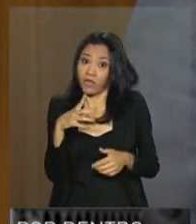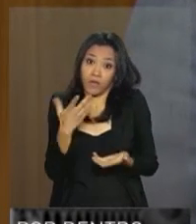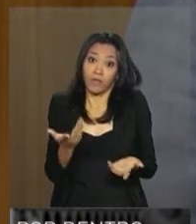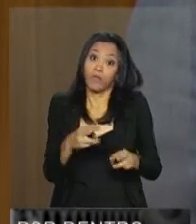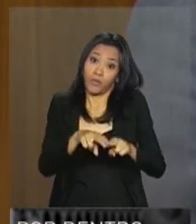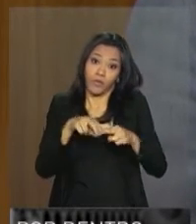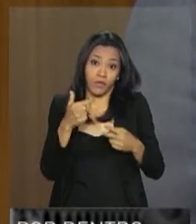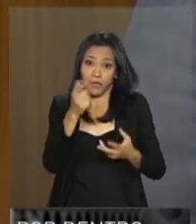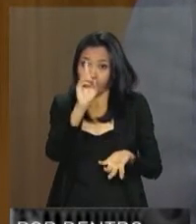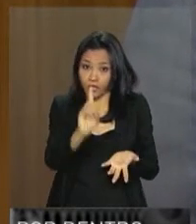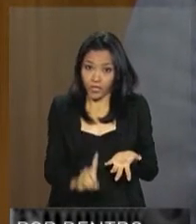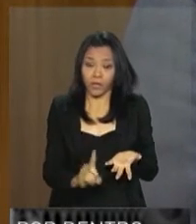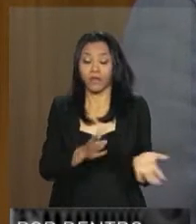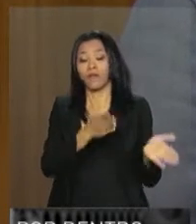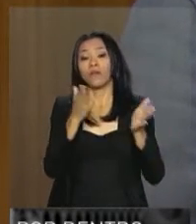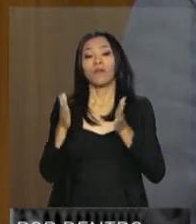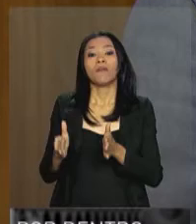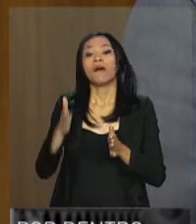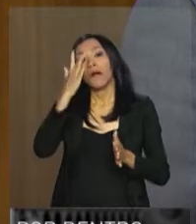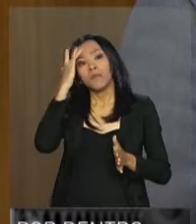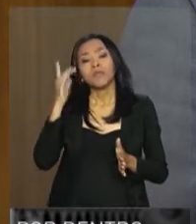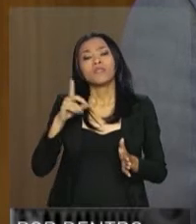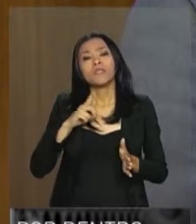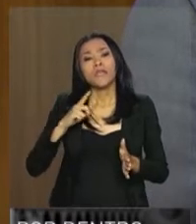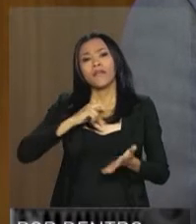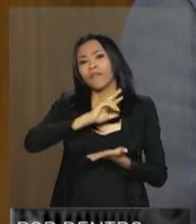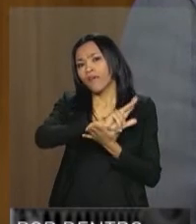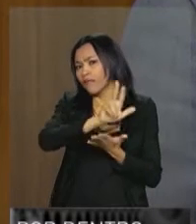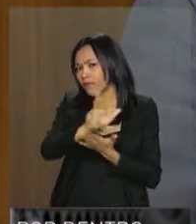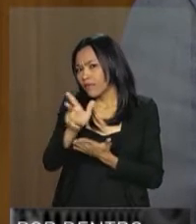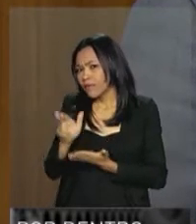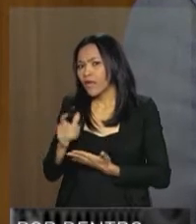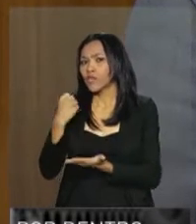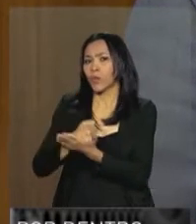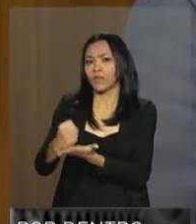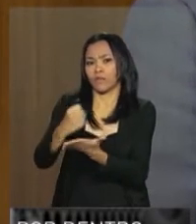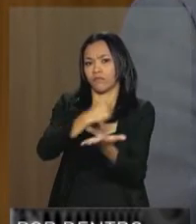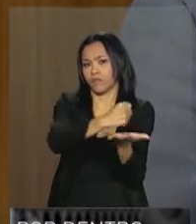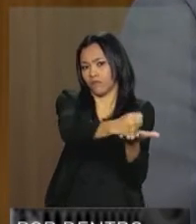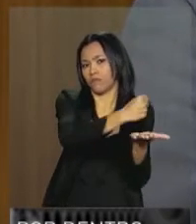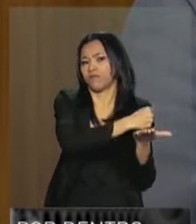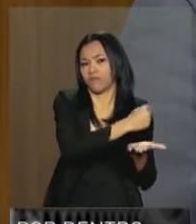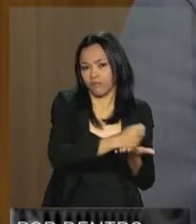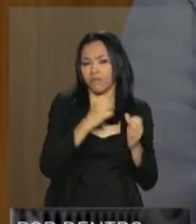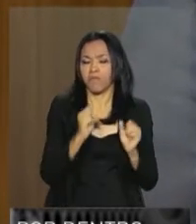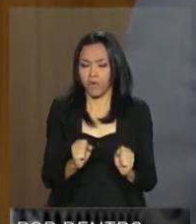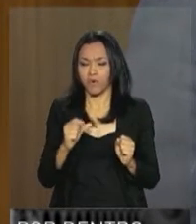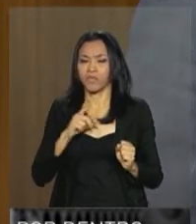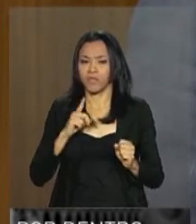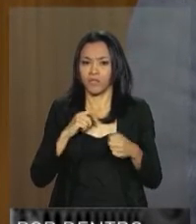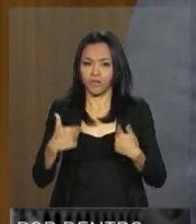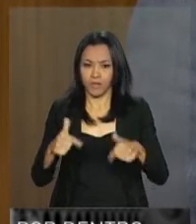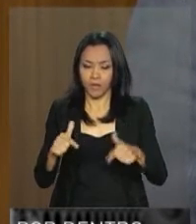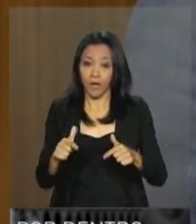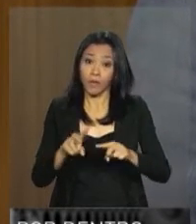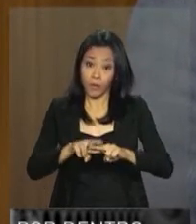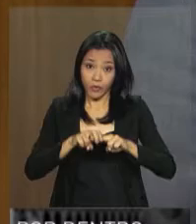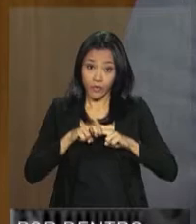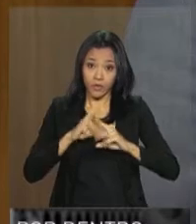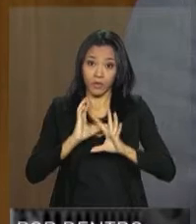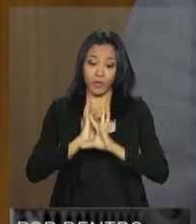ele poderá ter mais do que uma modalidade de contrato de trabalho portanto é muito difícil que no somatório